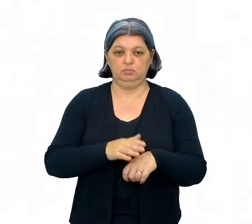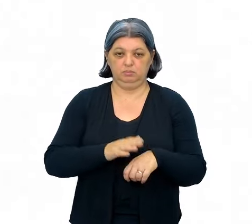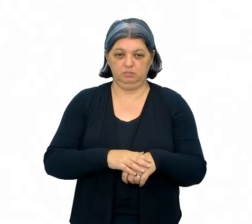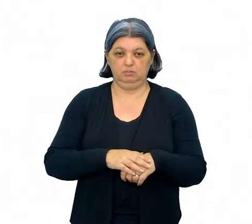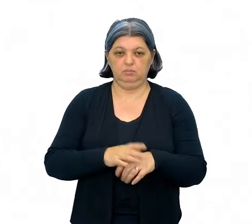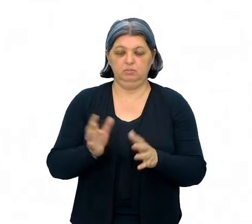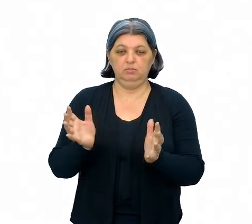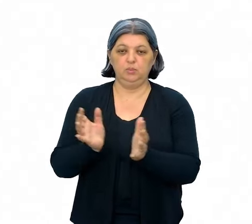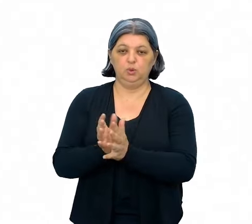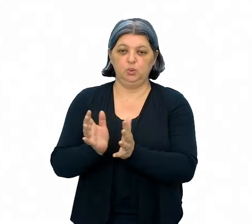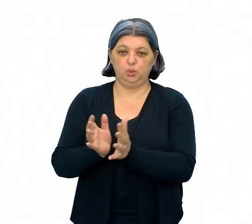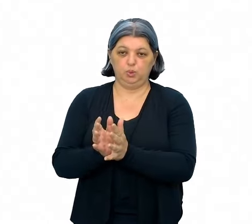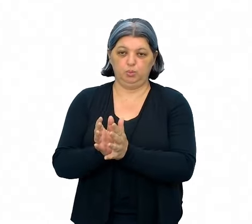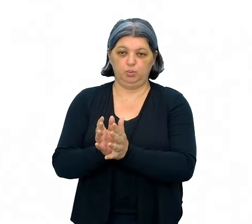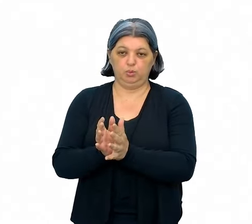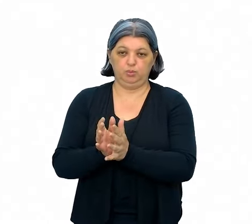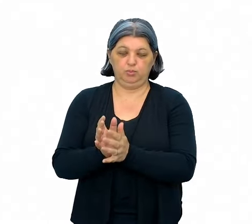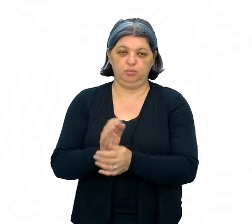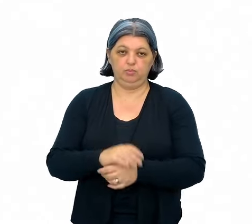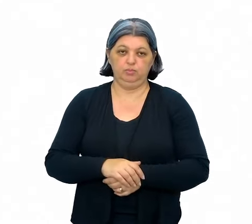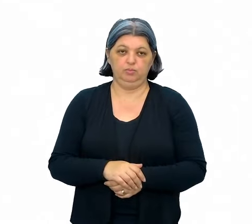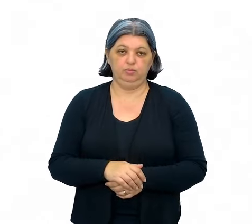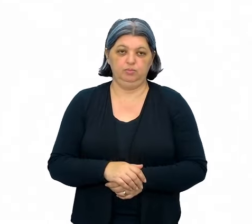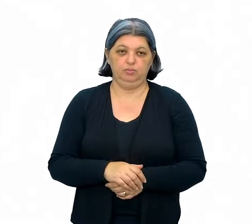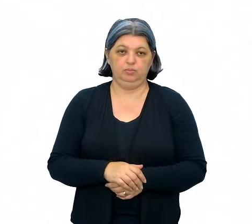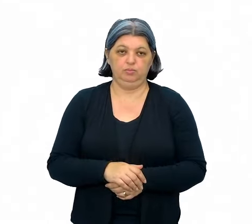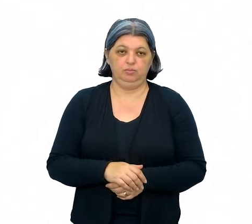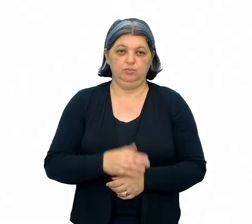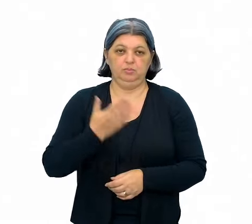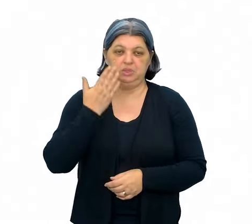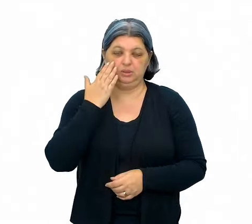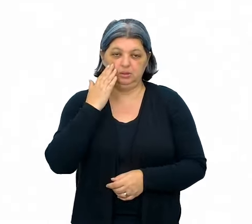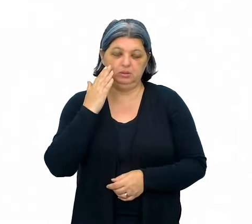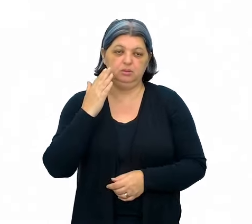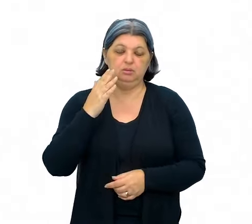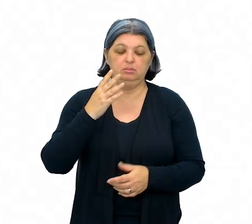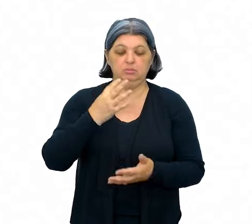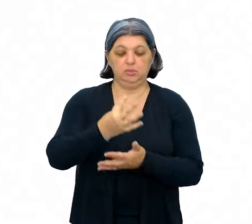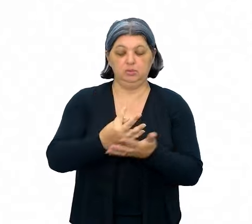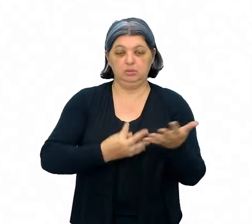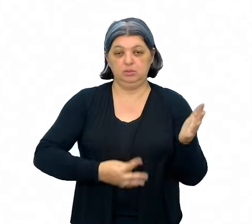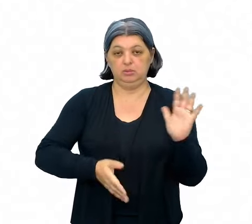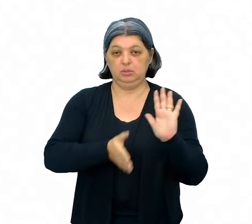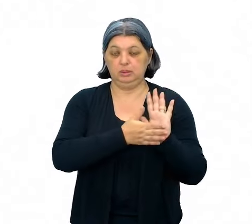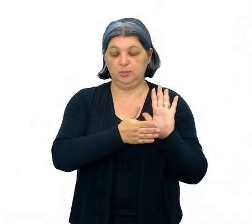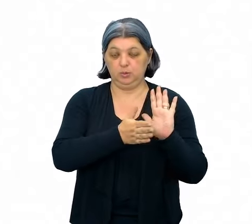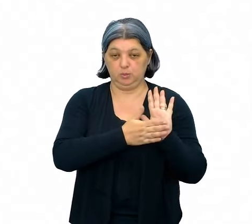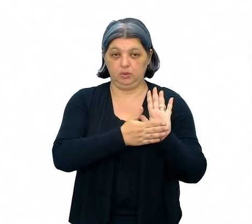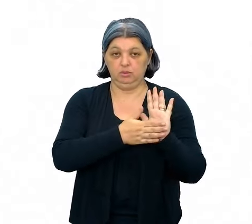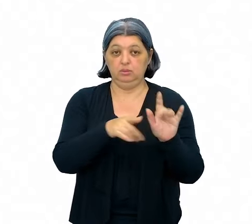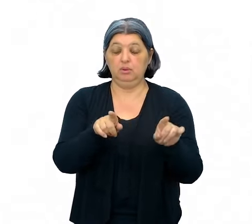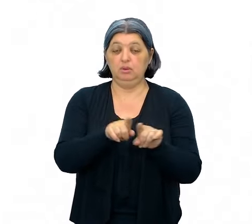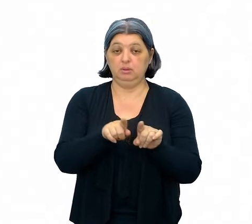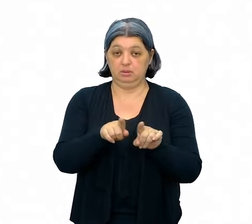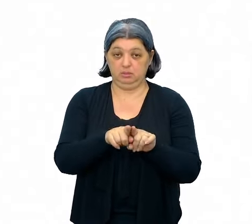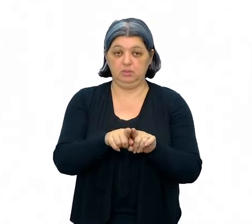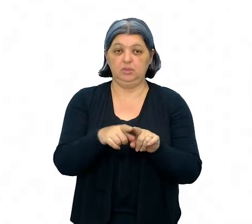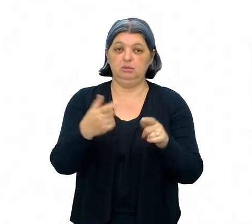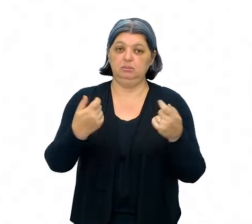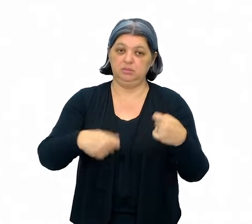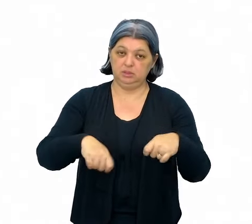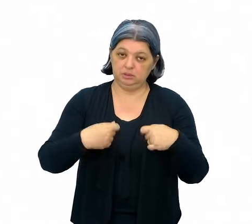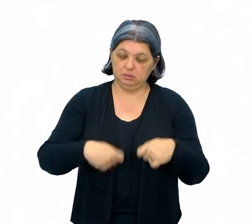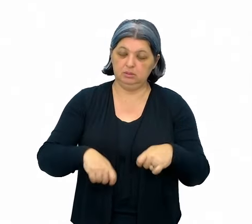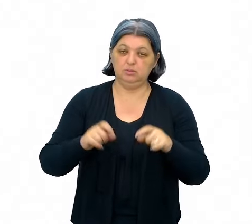nossa turma para levá-la à compreensão do texto proposto, sendo possível e também